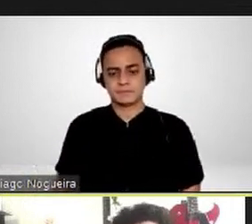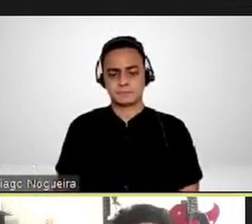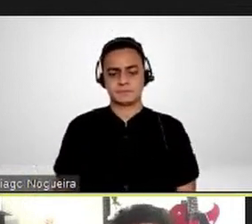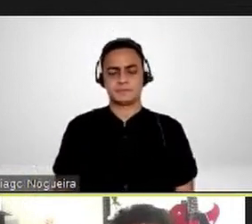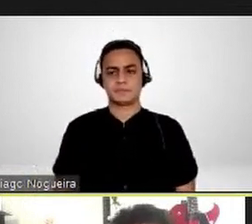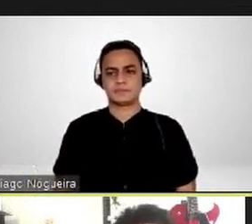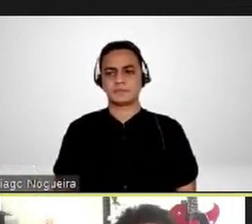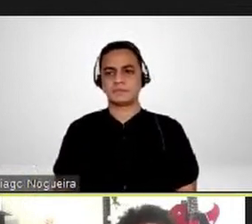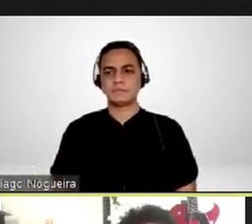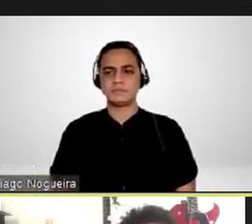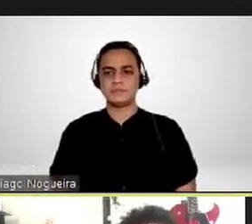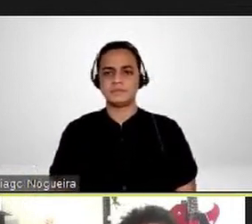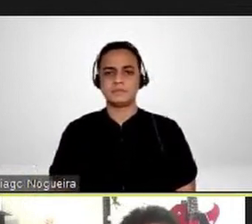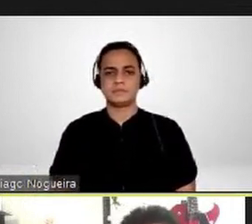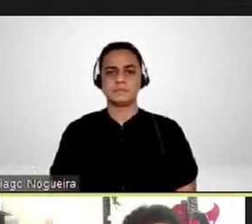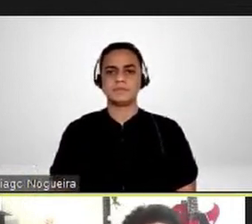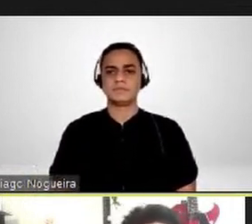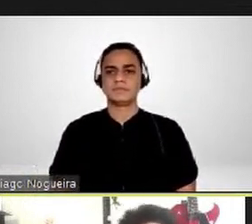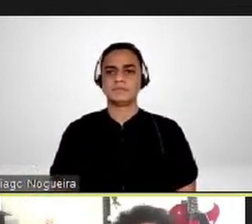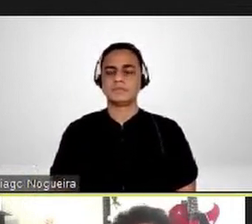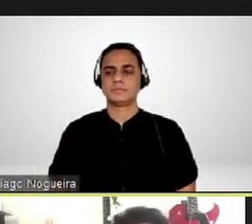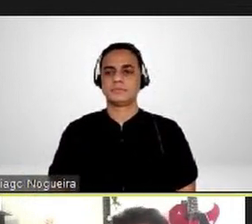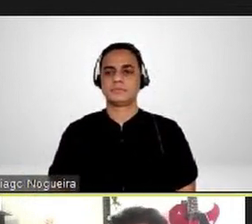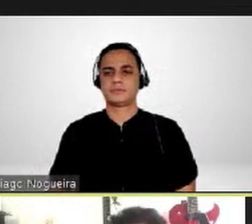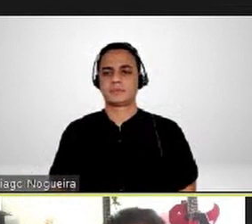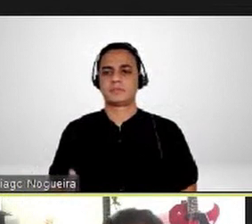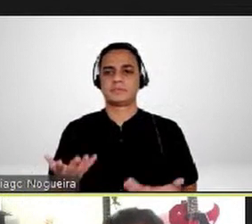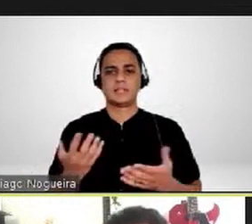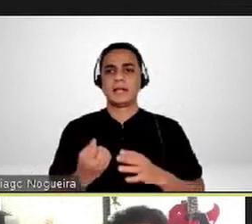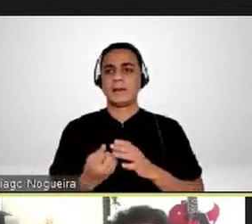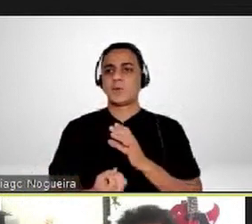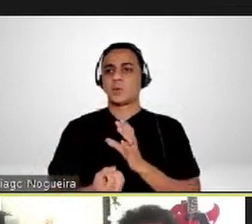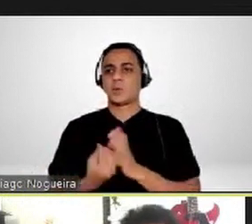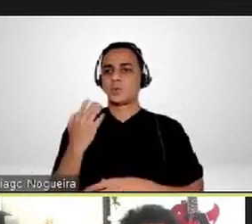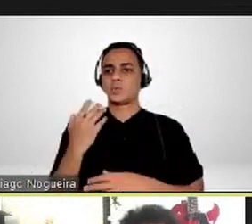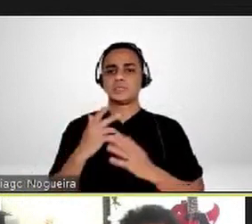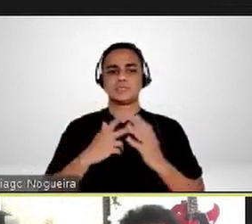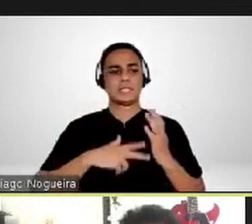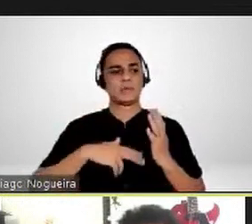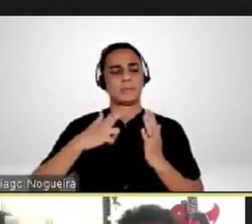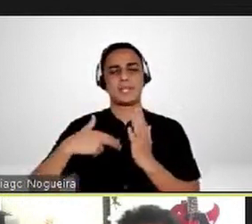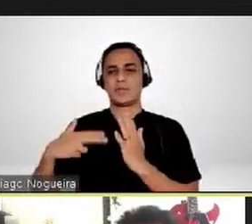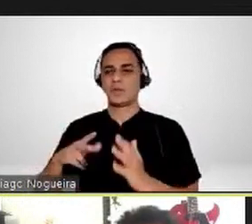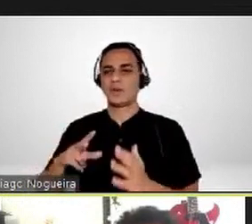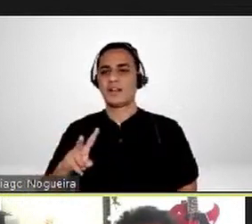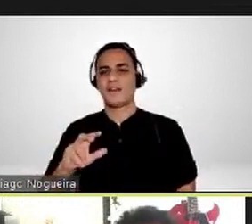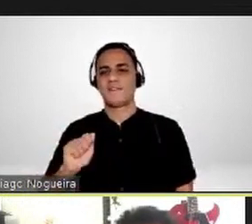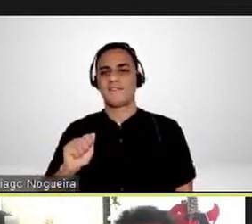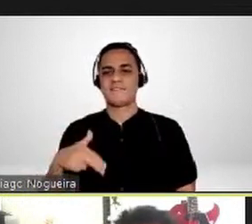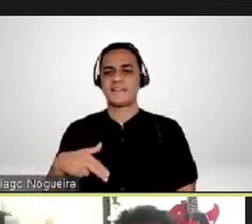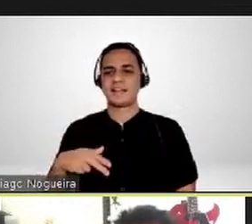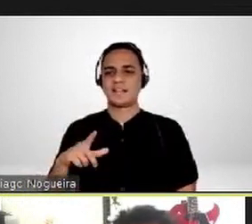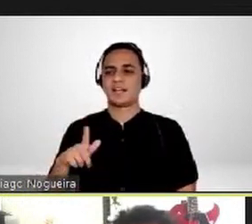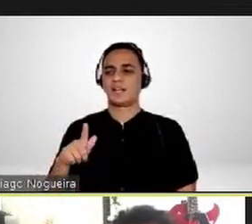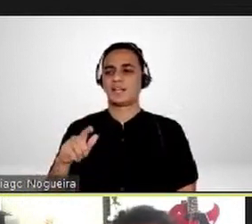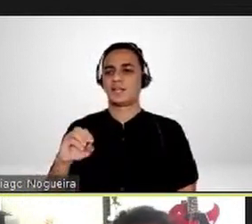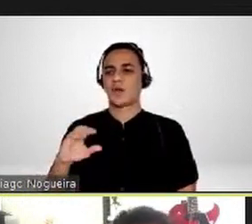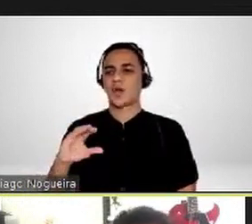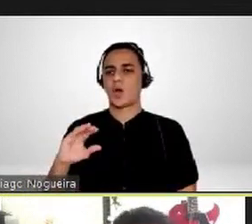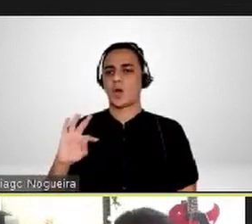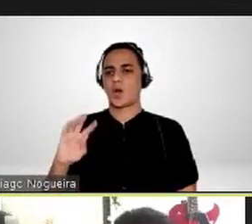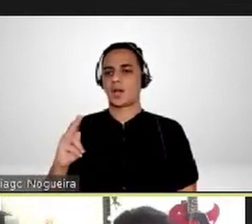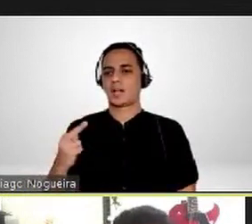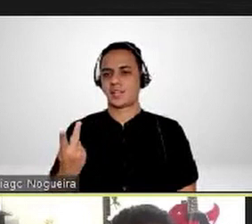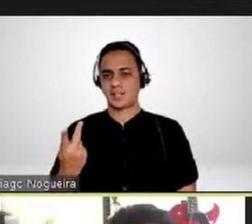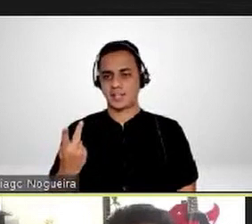É notória a produção de pinturas do Van Gogh, né? Em